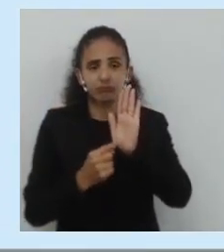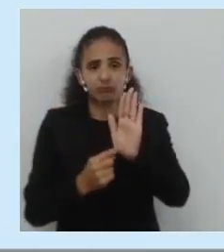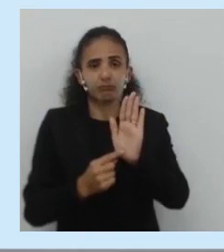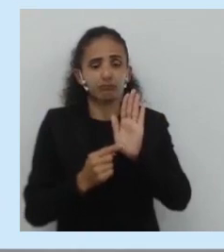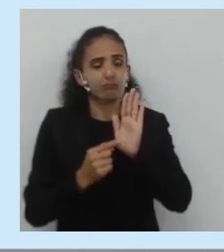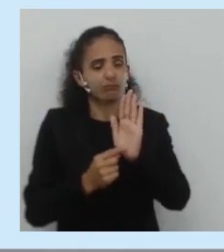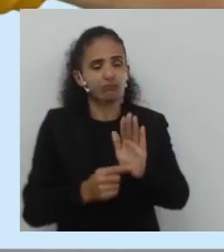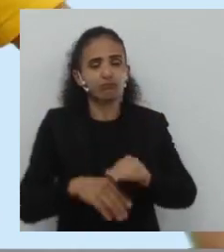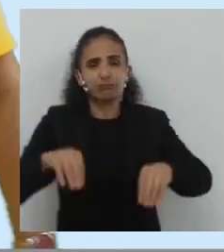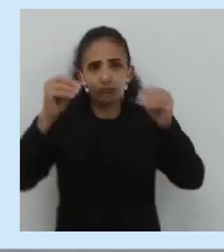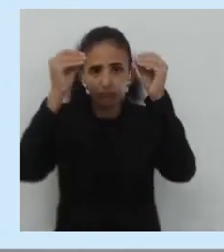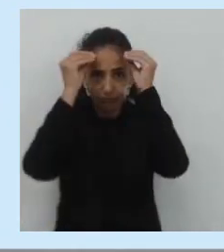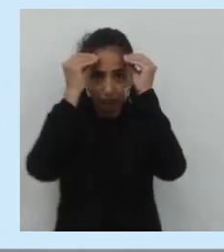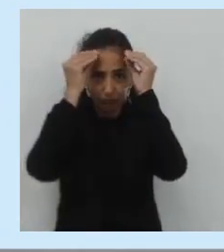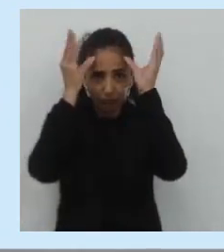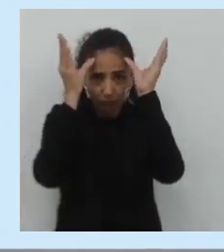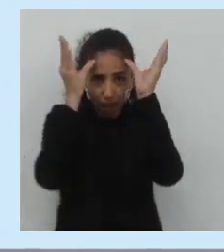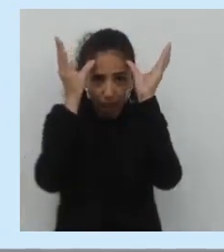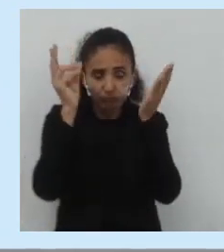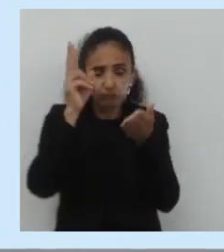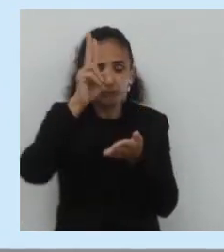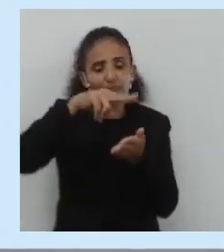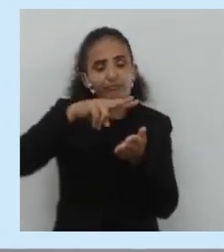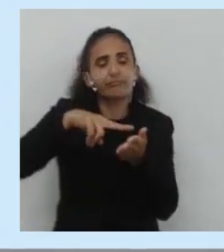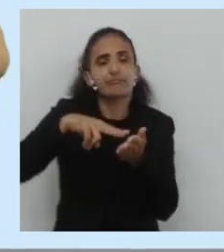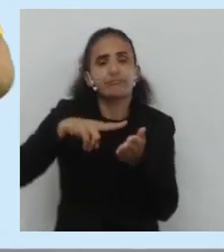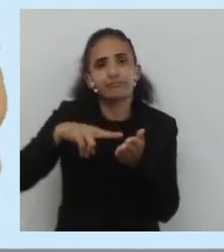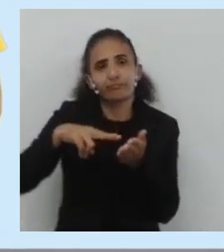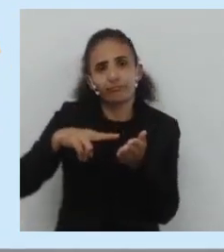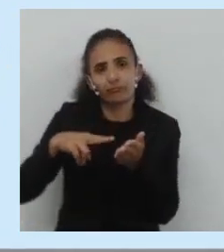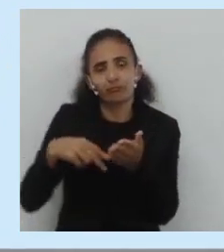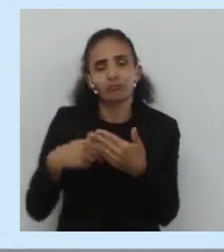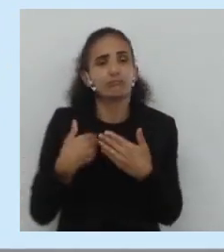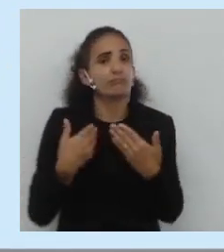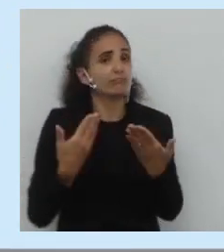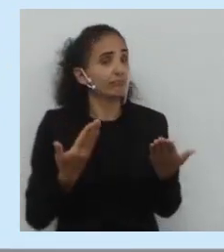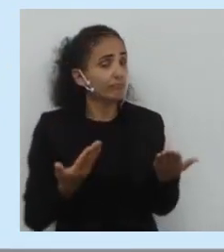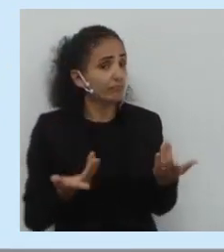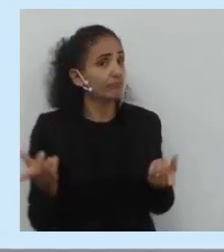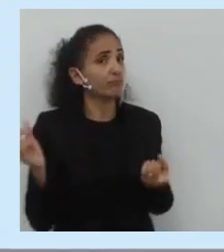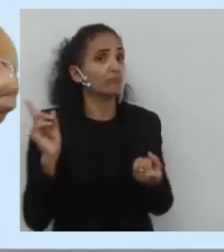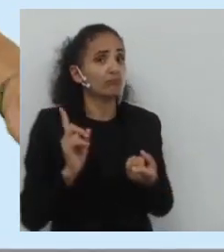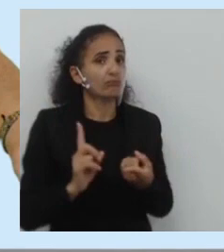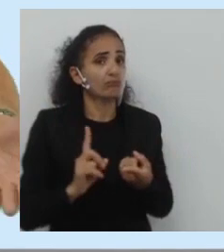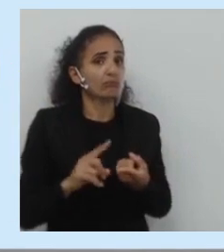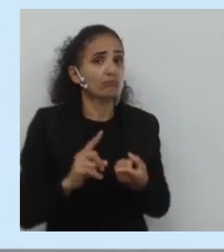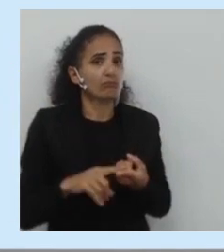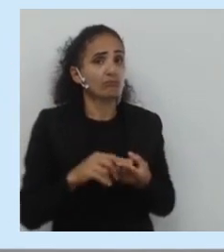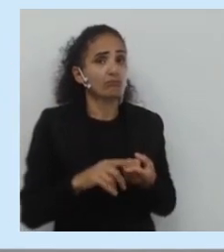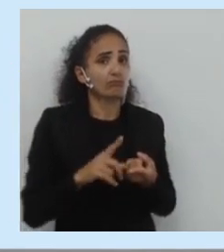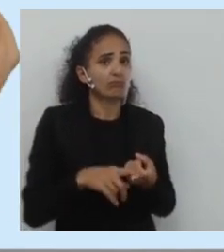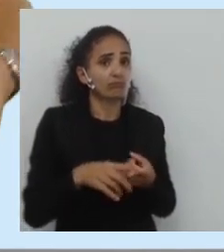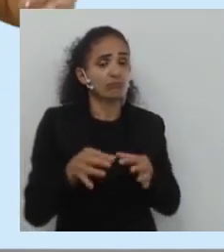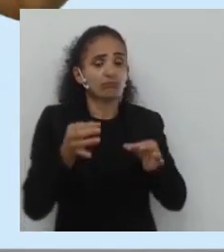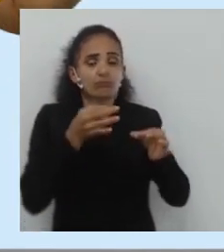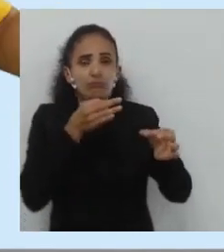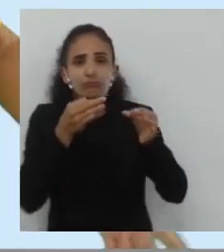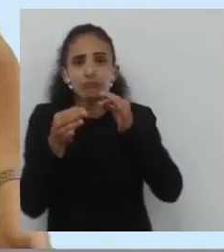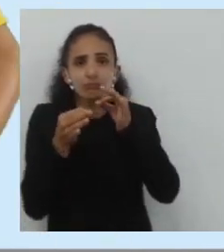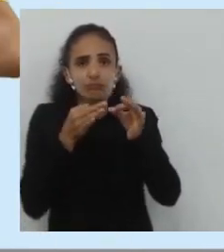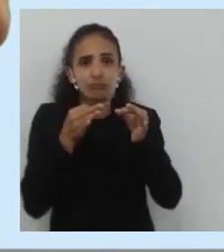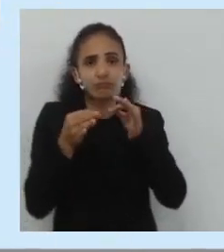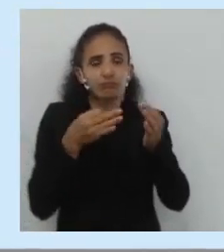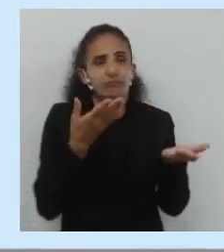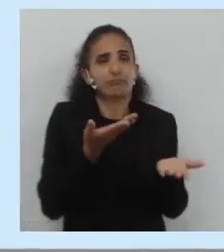aquele conhecimento, aquela leitura expositiva e muitas vezes também expositiva e argumentativa, em que você